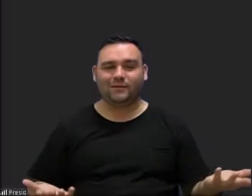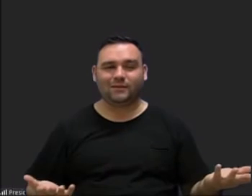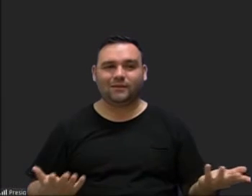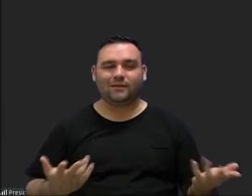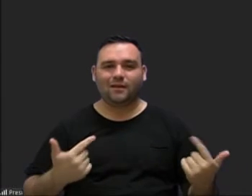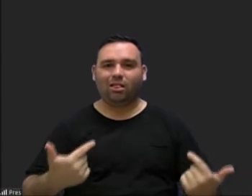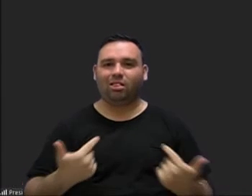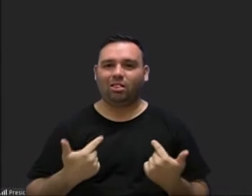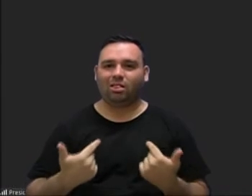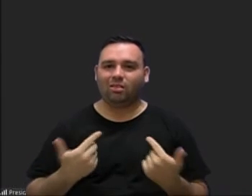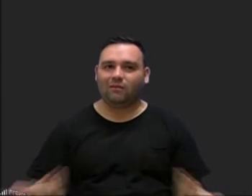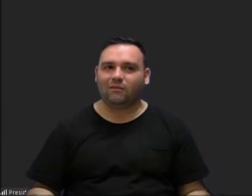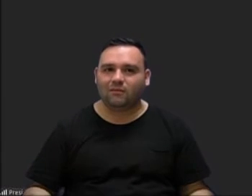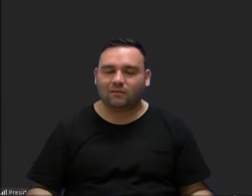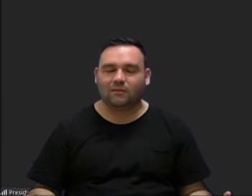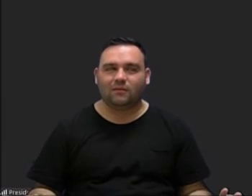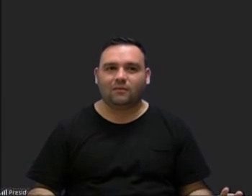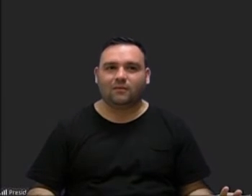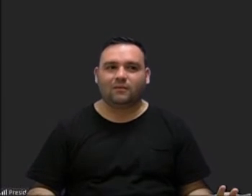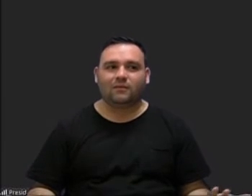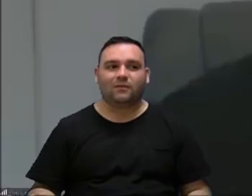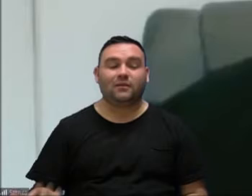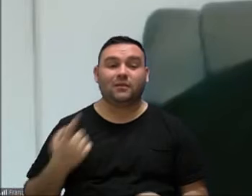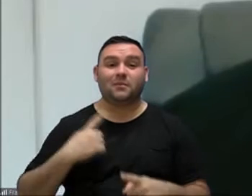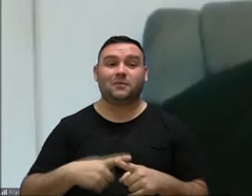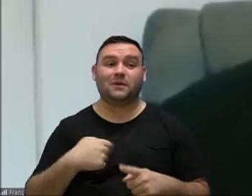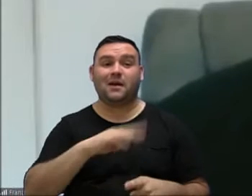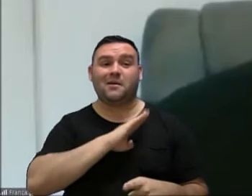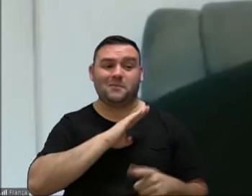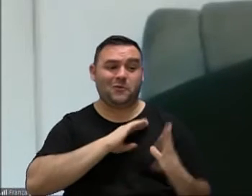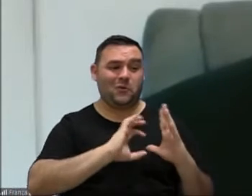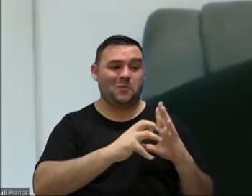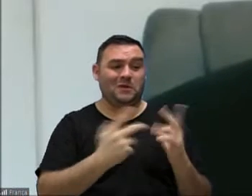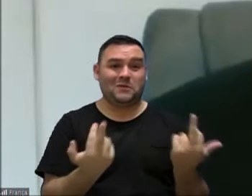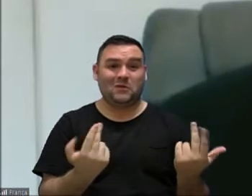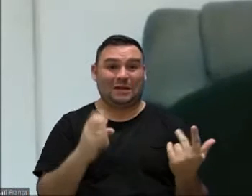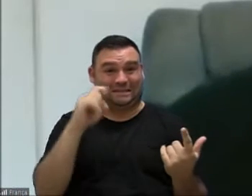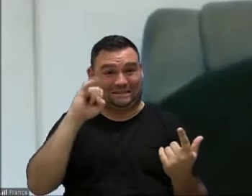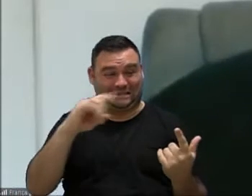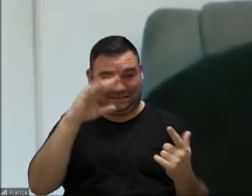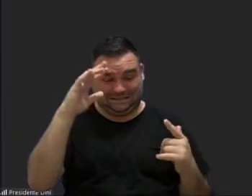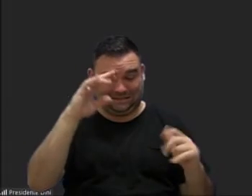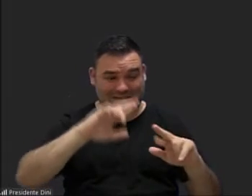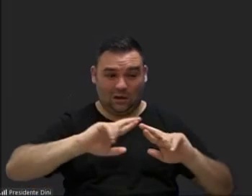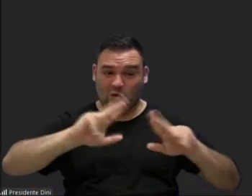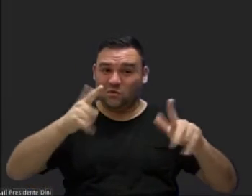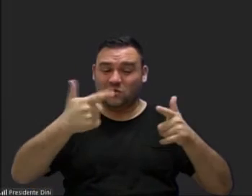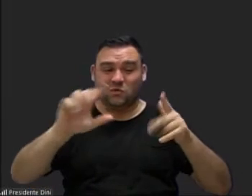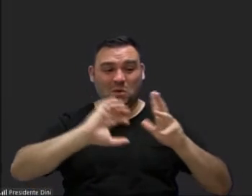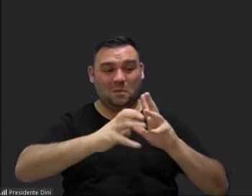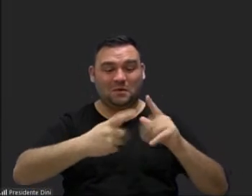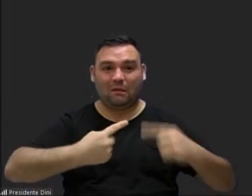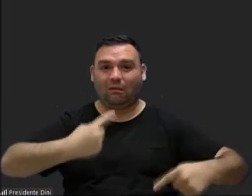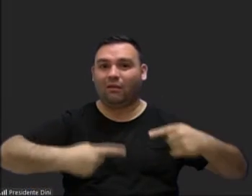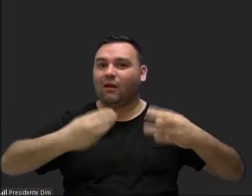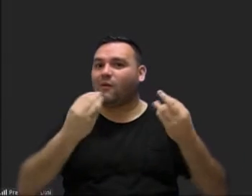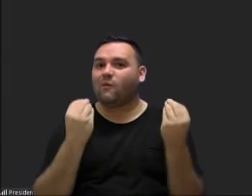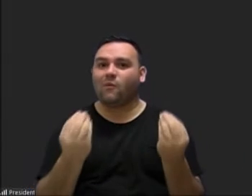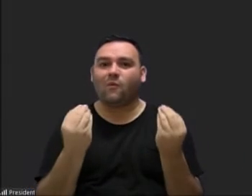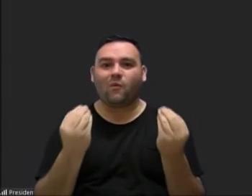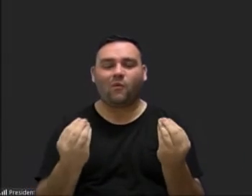é brincadeira é Maris porque são colegas do mesmo partido imagina se não fosse pelo amor de Deus como que está